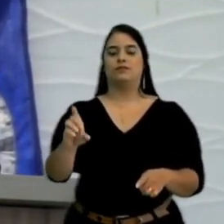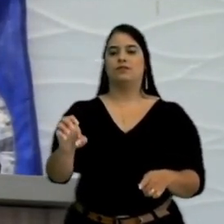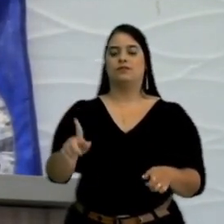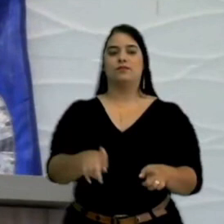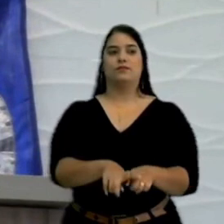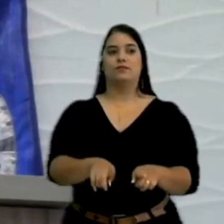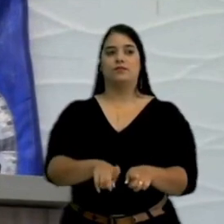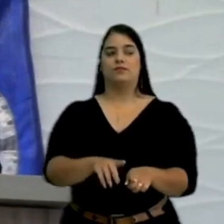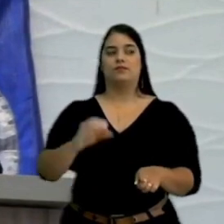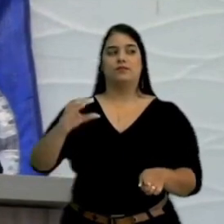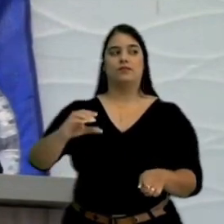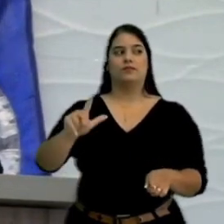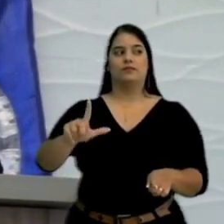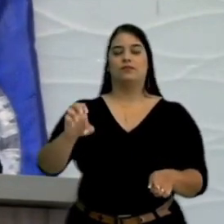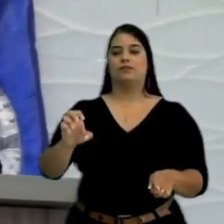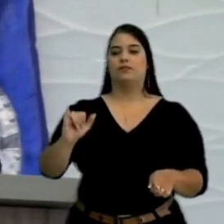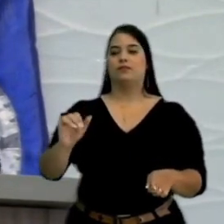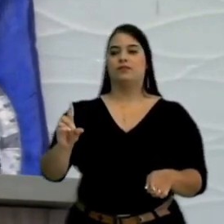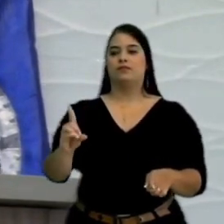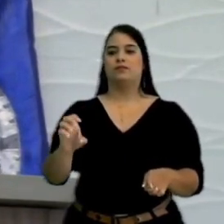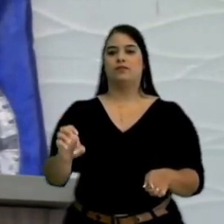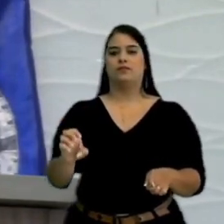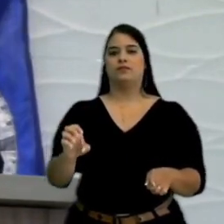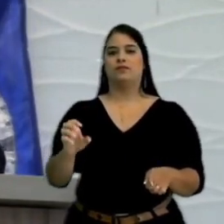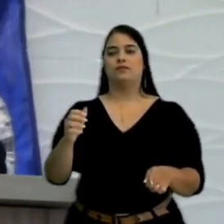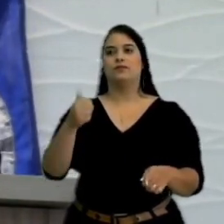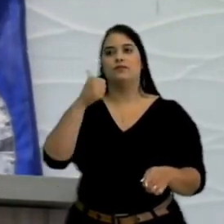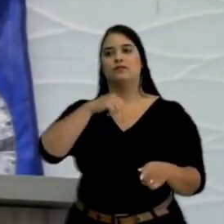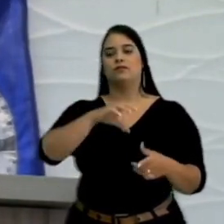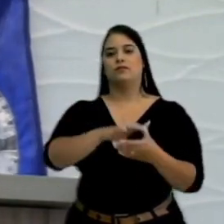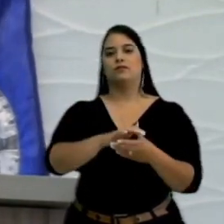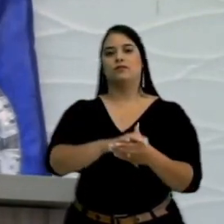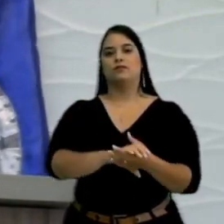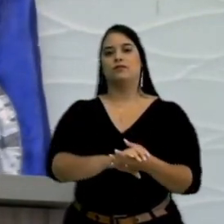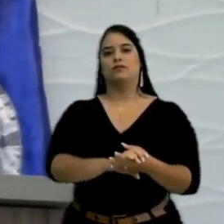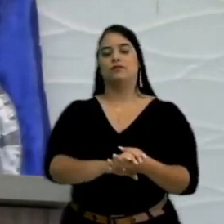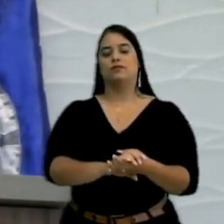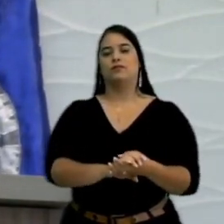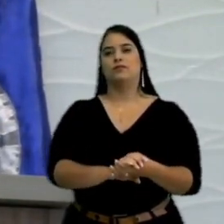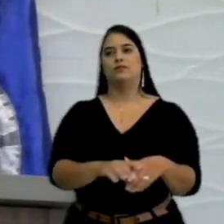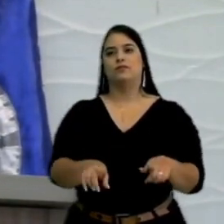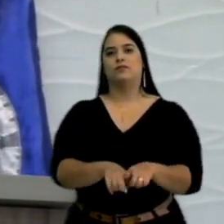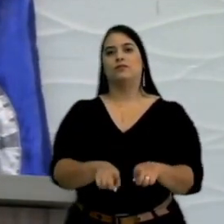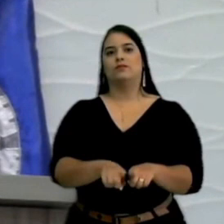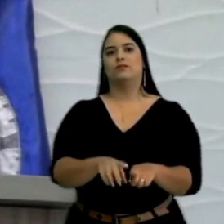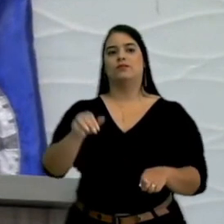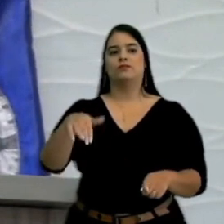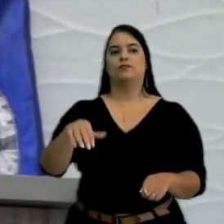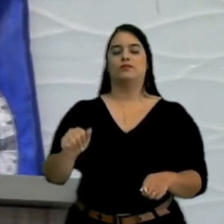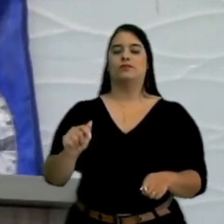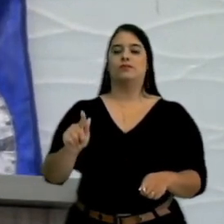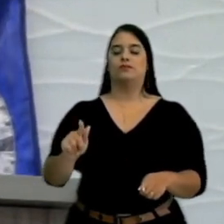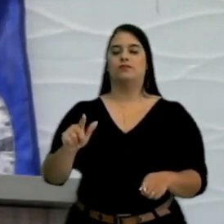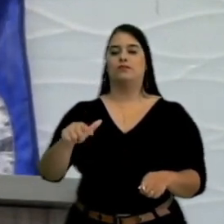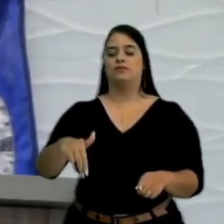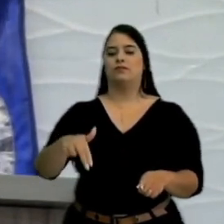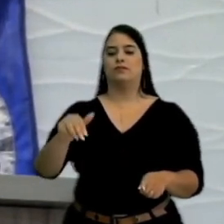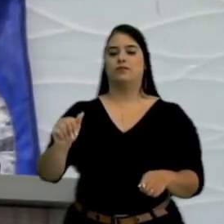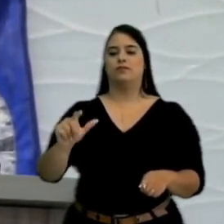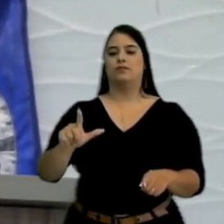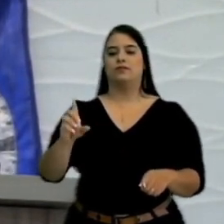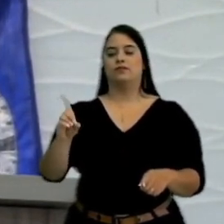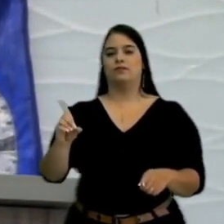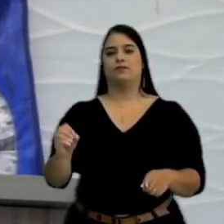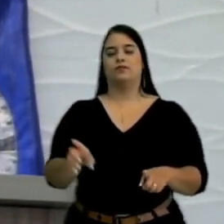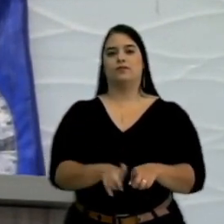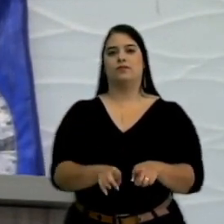né? Cleide é a esposa de Bel Carreteiro. Essa semana também a Magnaldo, né? Magnaldo Vilela, meu amigo. A